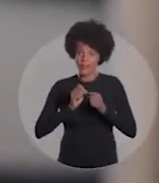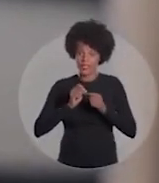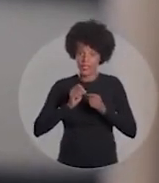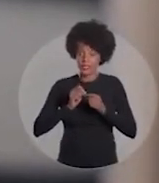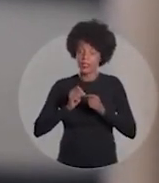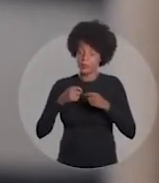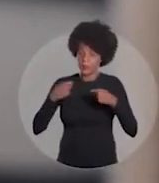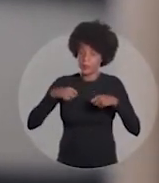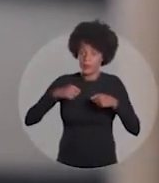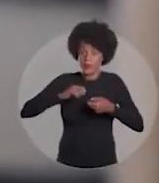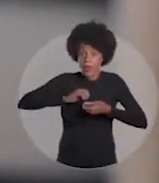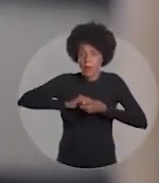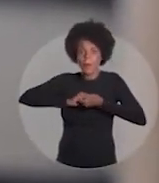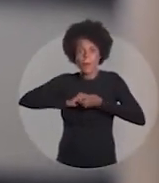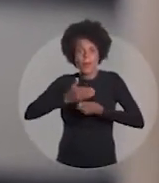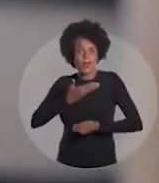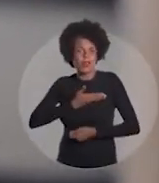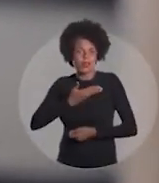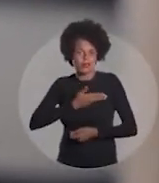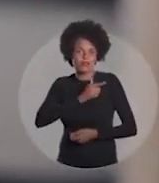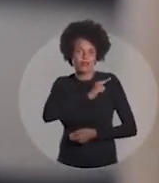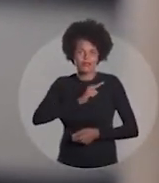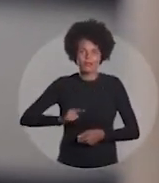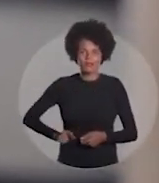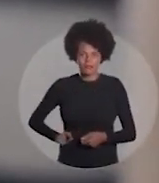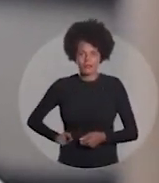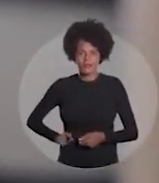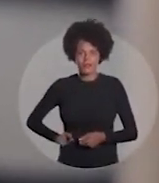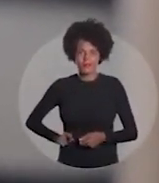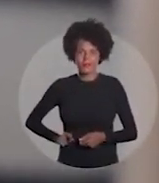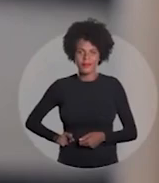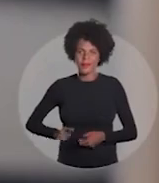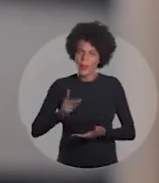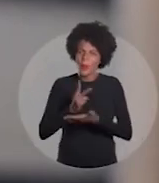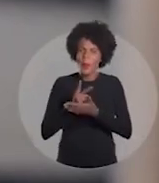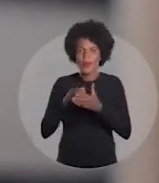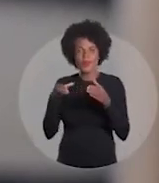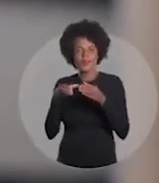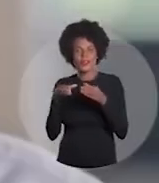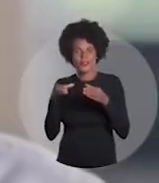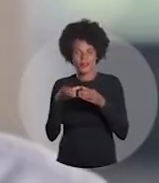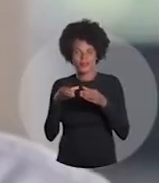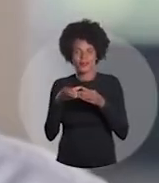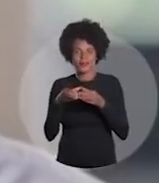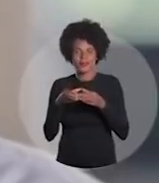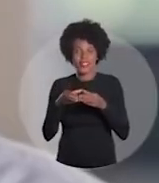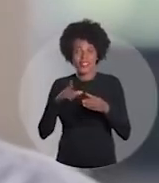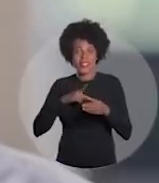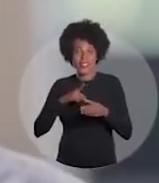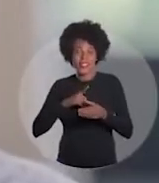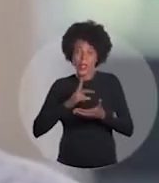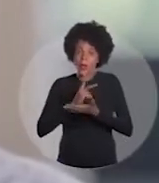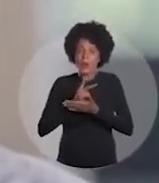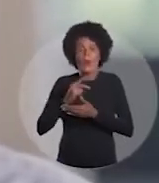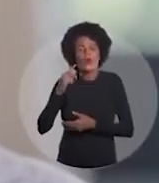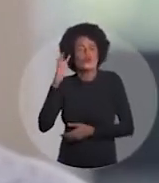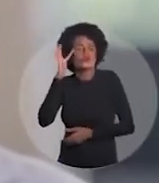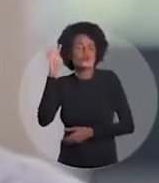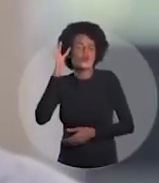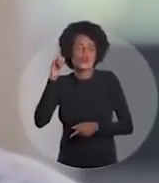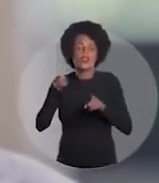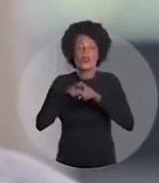isso. Lula precisa de um governador parceiro, do mesmo time, que tem os mesmos sonhos